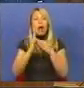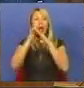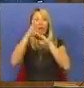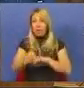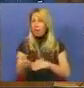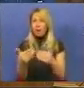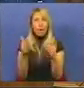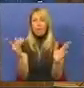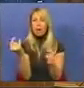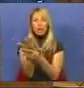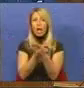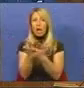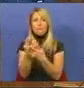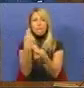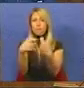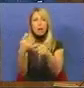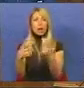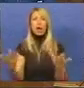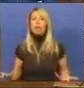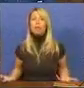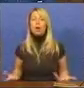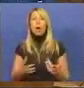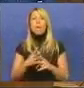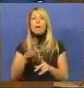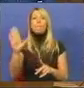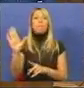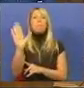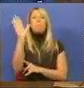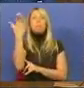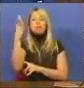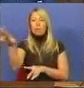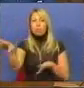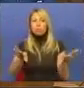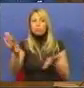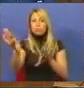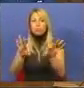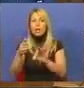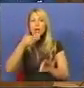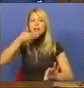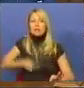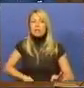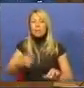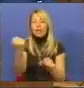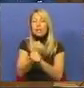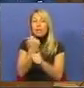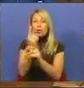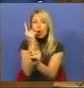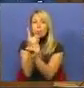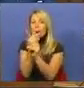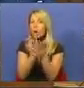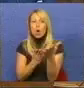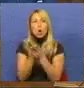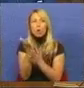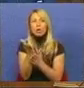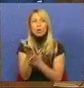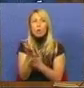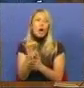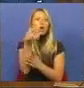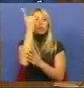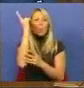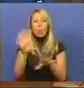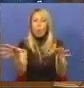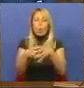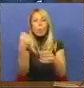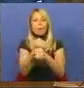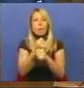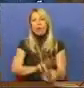e, sobretudo, incorporando o saber dos seus trabalhadores. e não mandando para a mobilidade